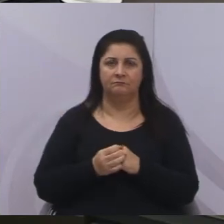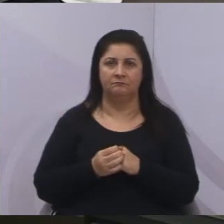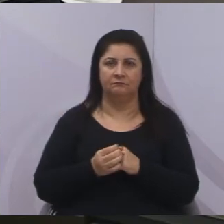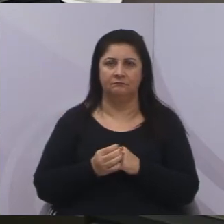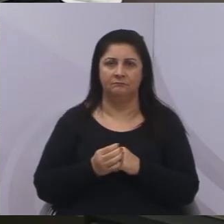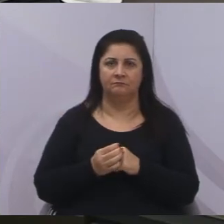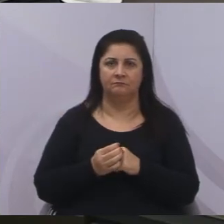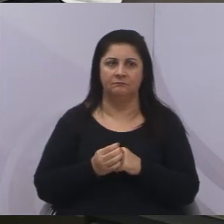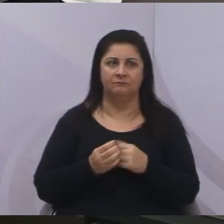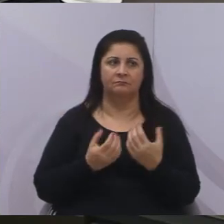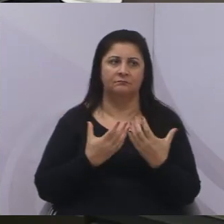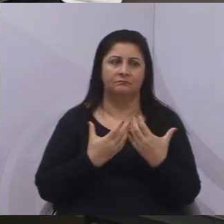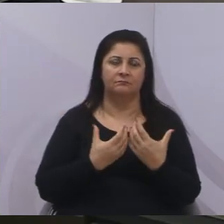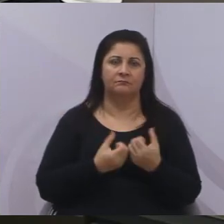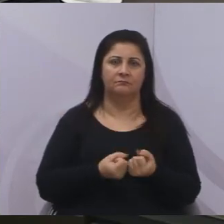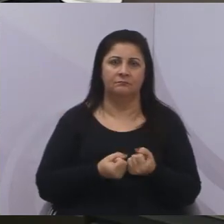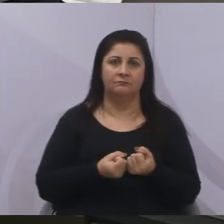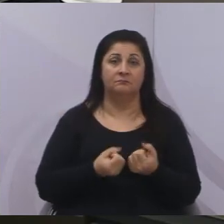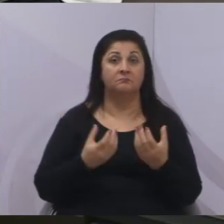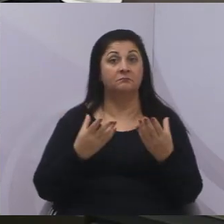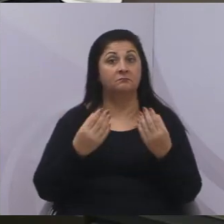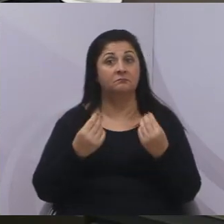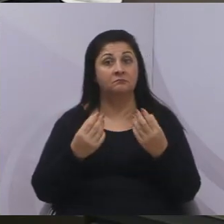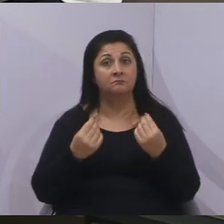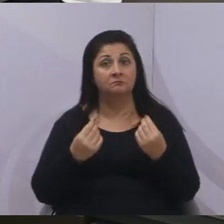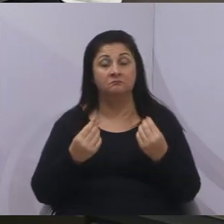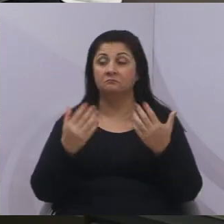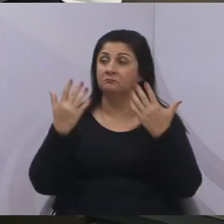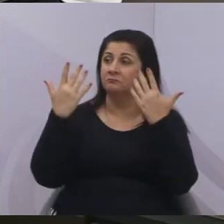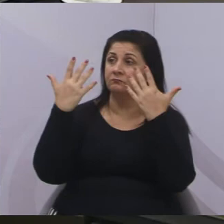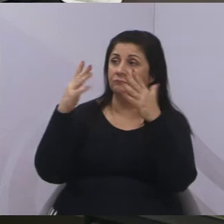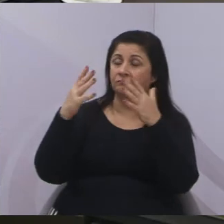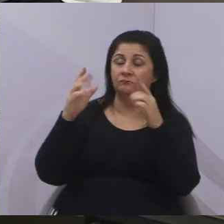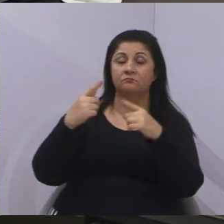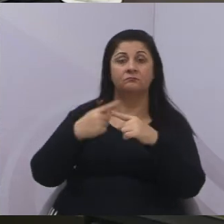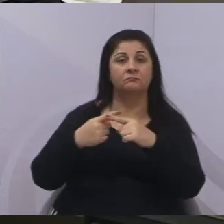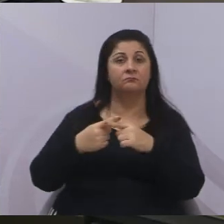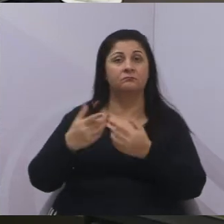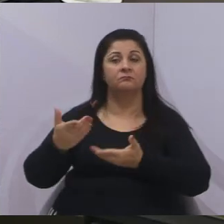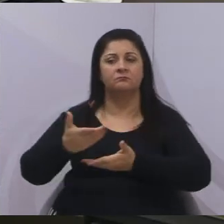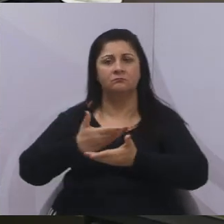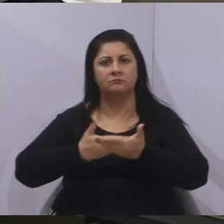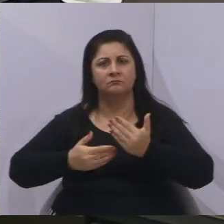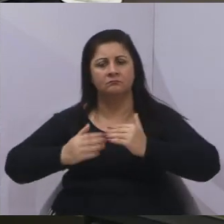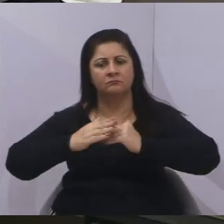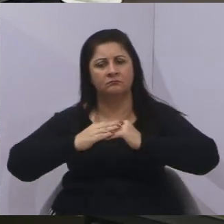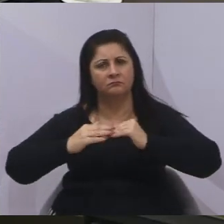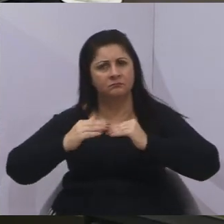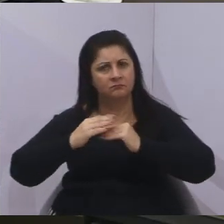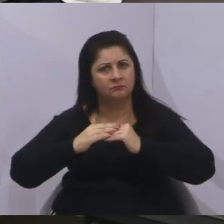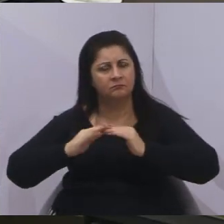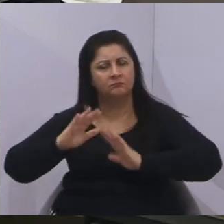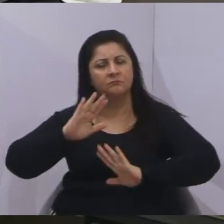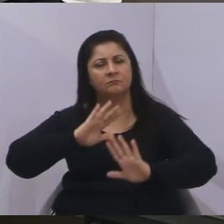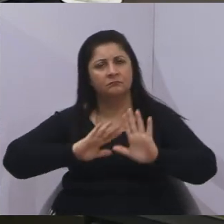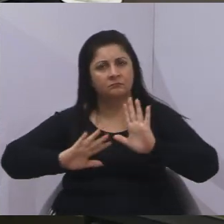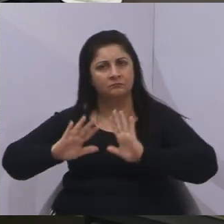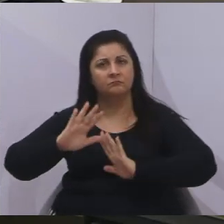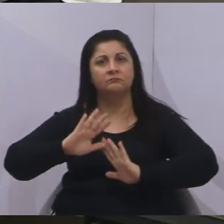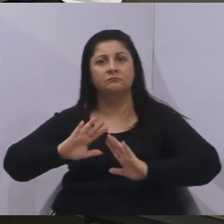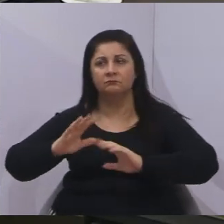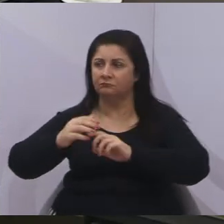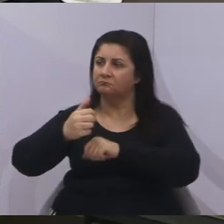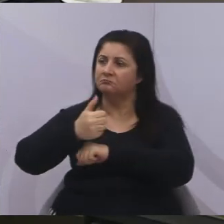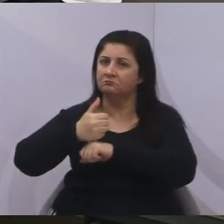gente recebeu elogios pelo atendimento, pelo carinho, pelo acolhimento, qual eles